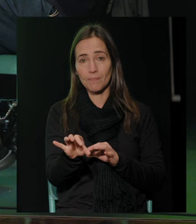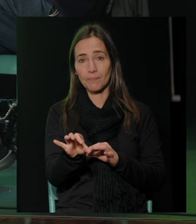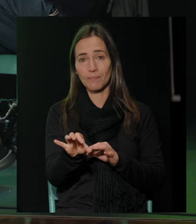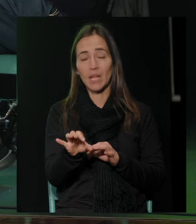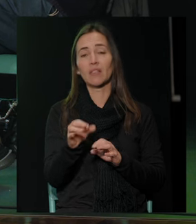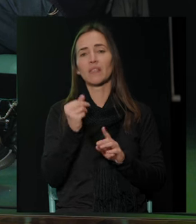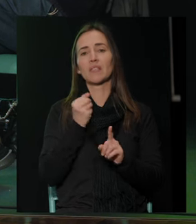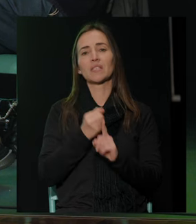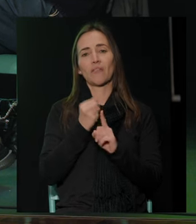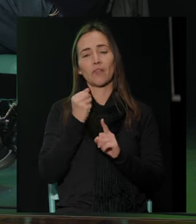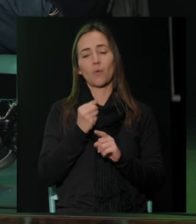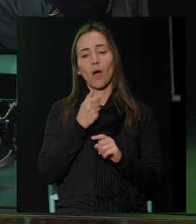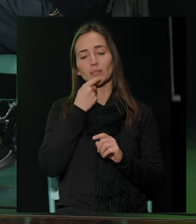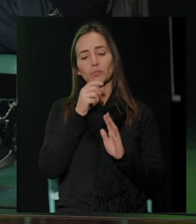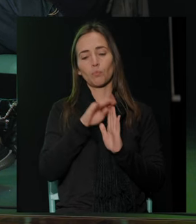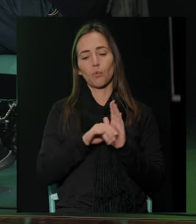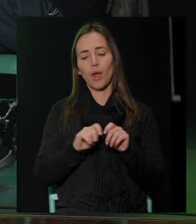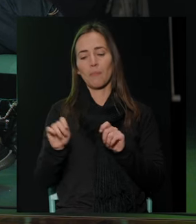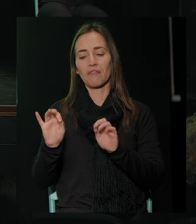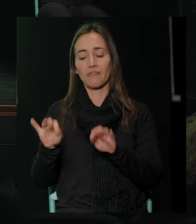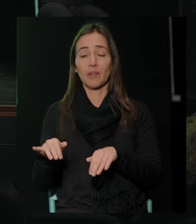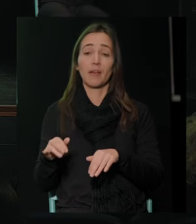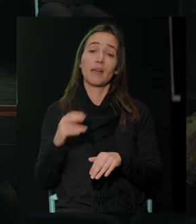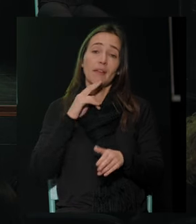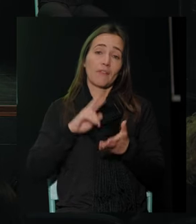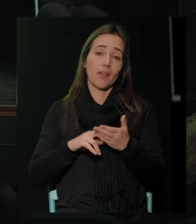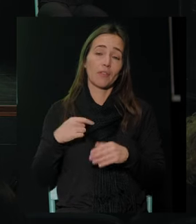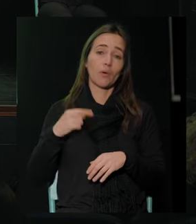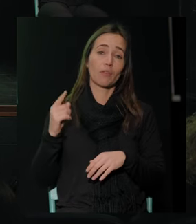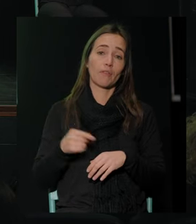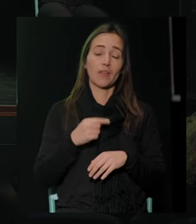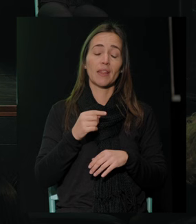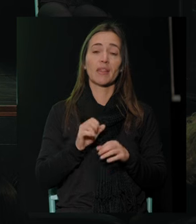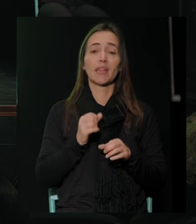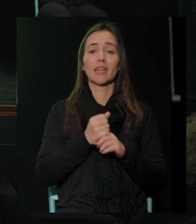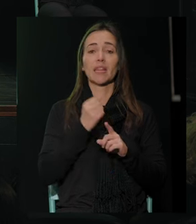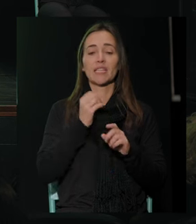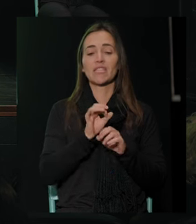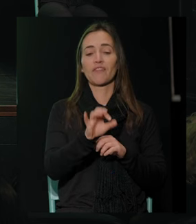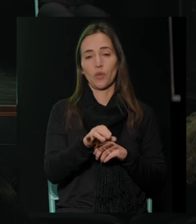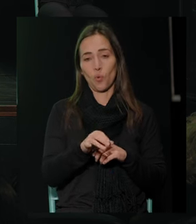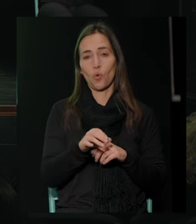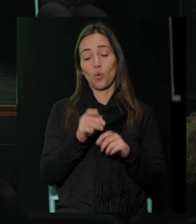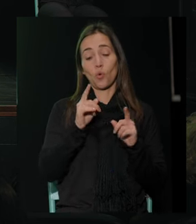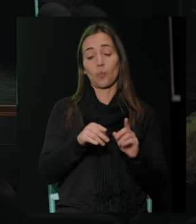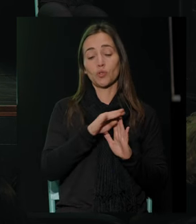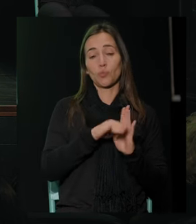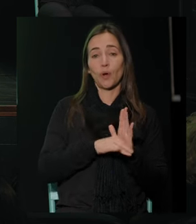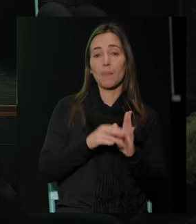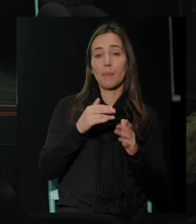lancei um desafio já no fim do programa. Eu na verdade devia ter lançado o desafio no início do programa, mas não houve abertura para